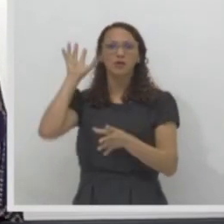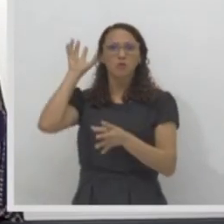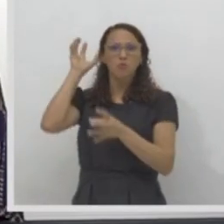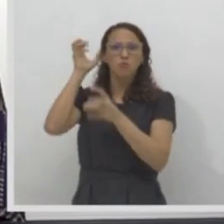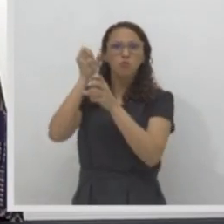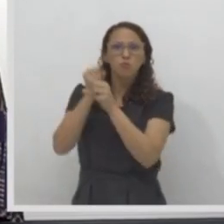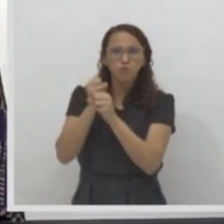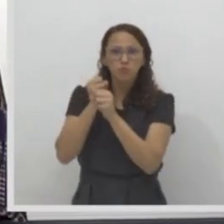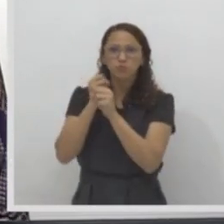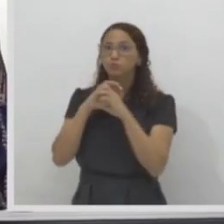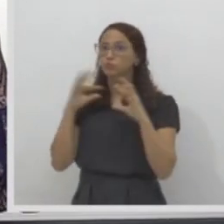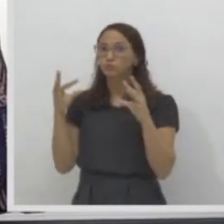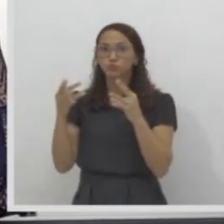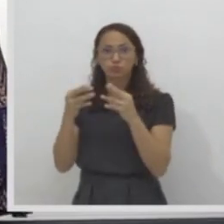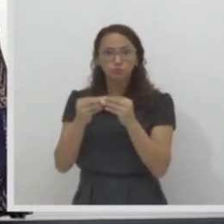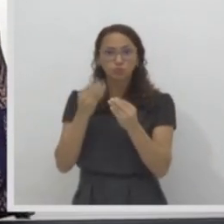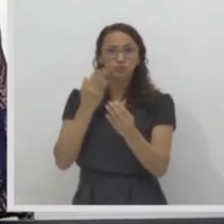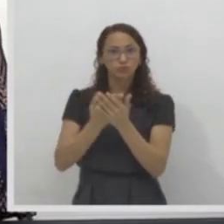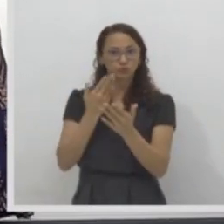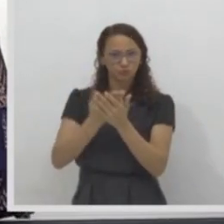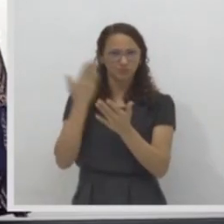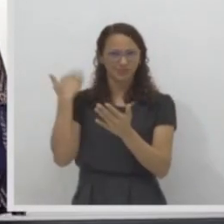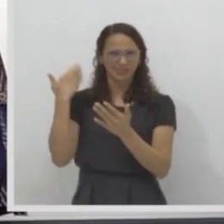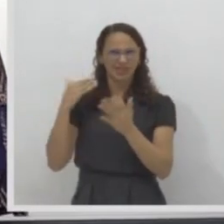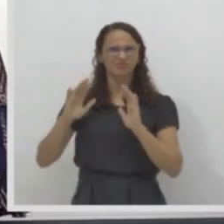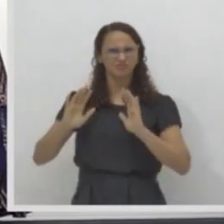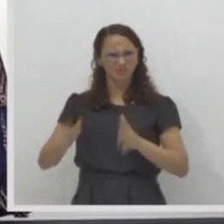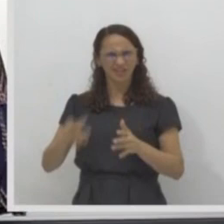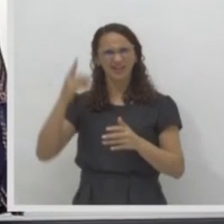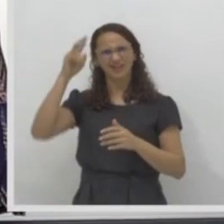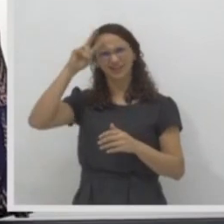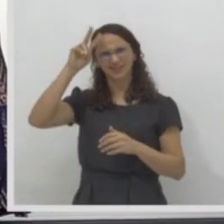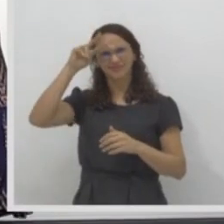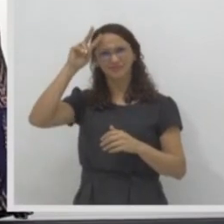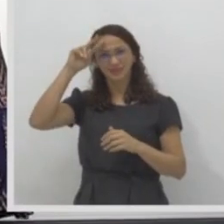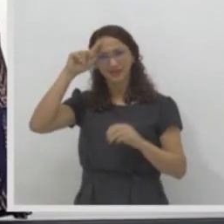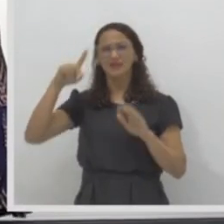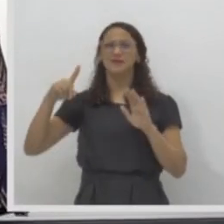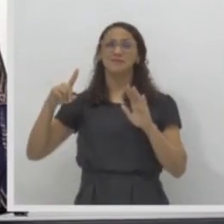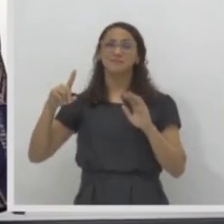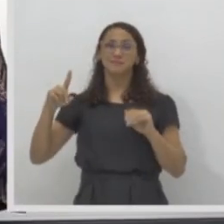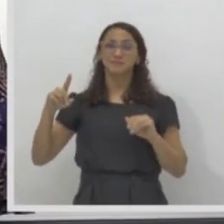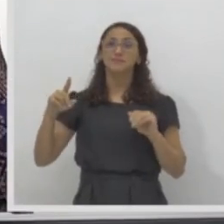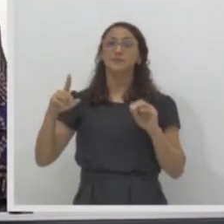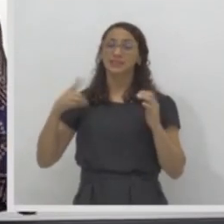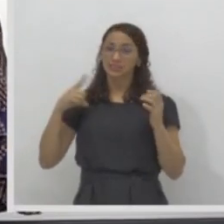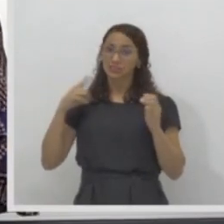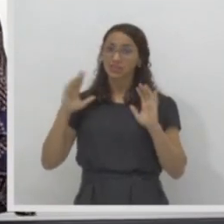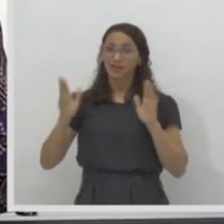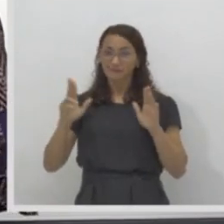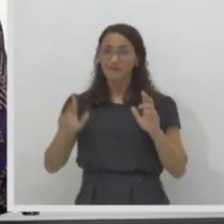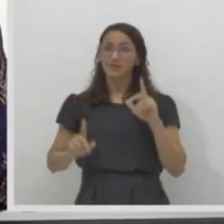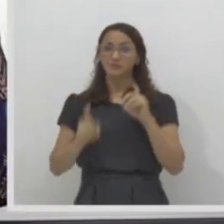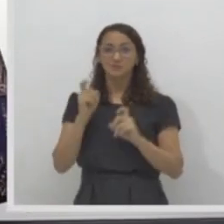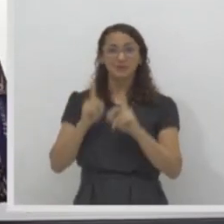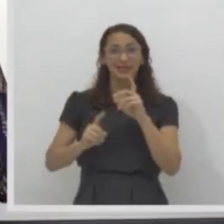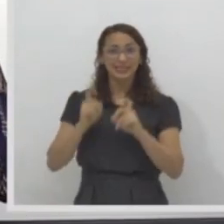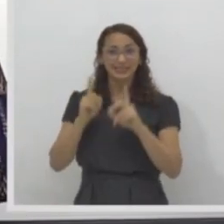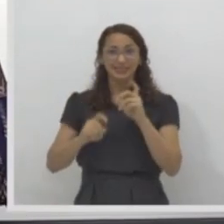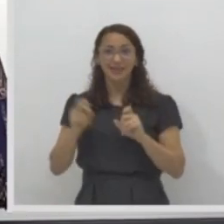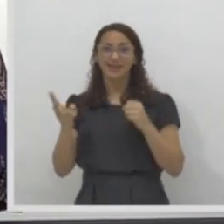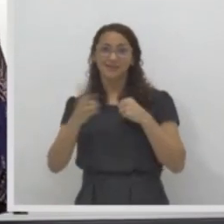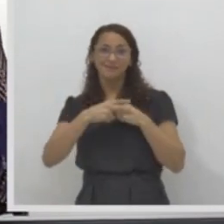lembram? Falamos sobre bactérias, vírus, fungos, falamos sobre protozoários, quais